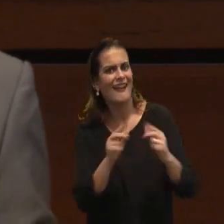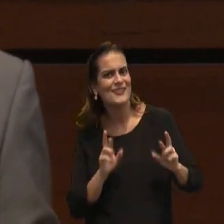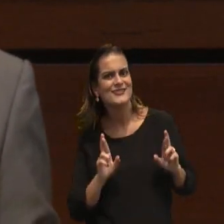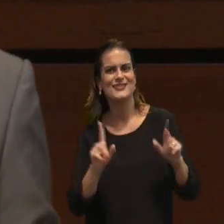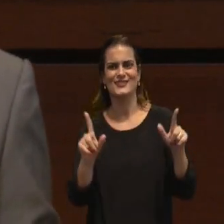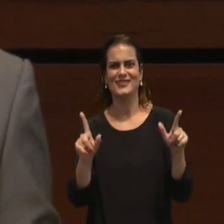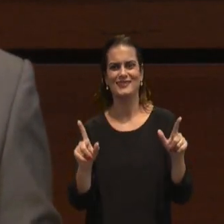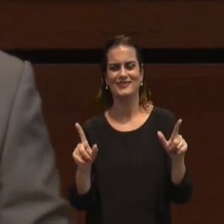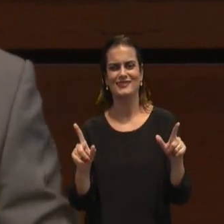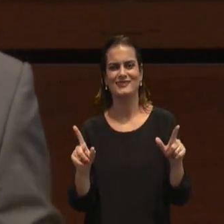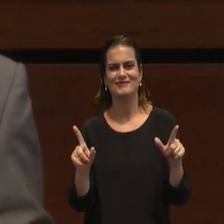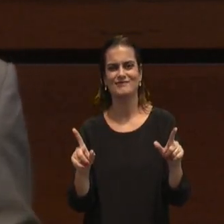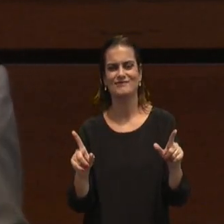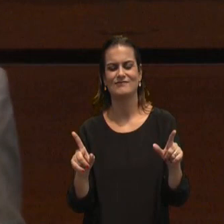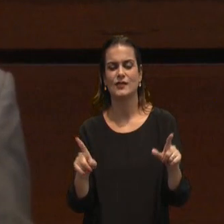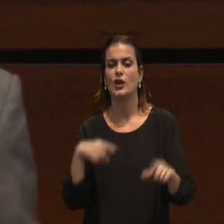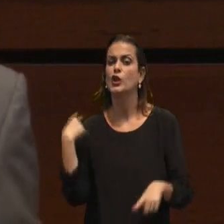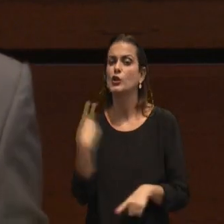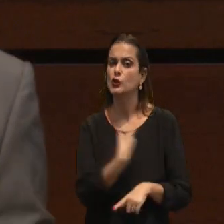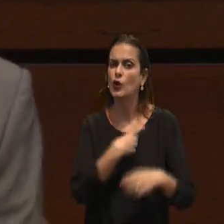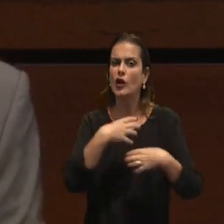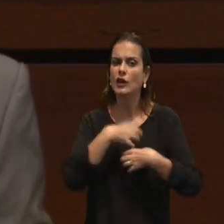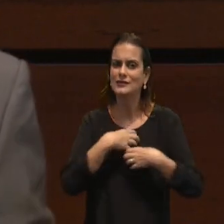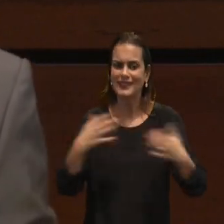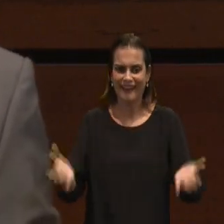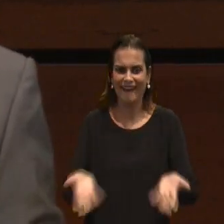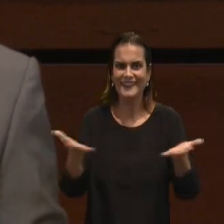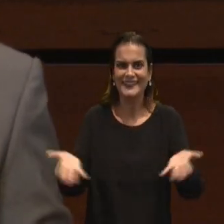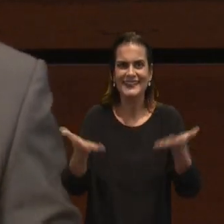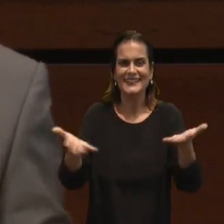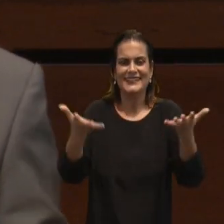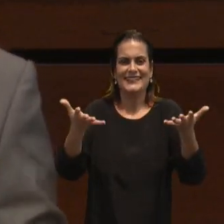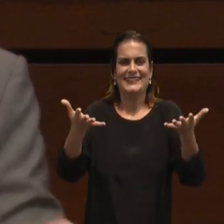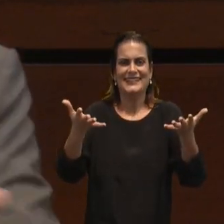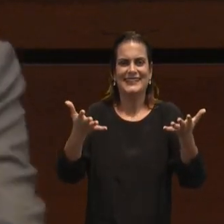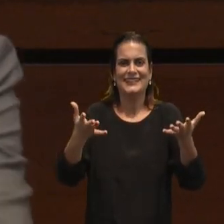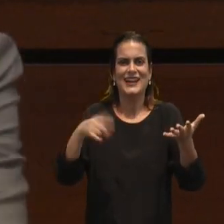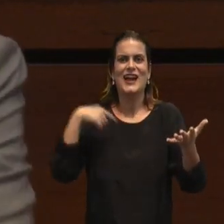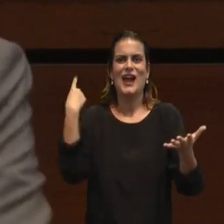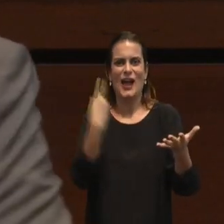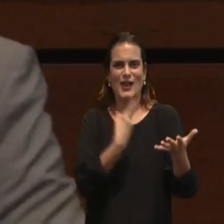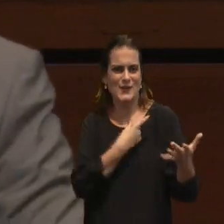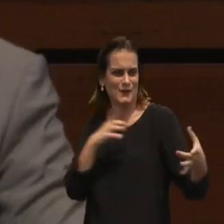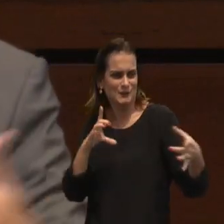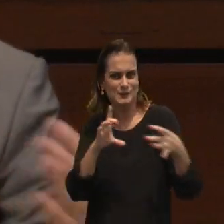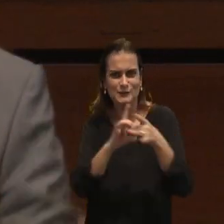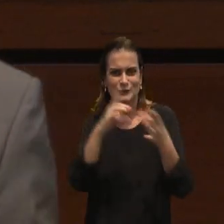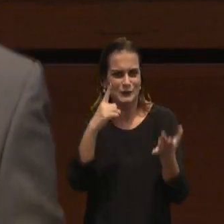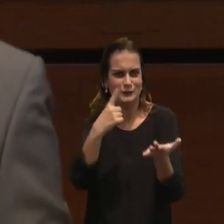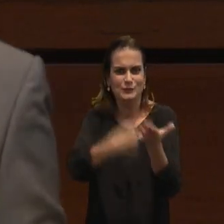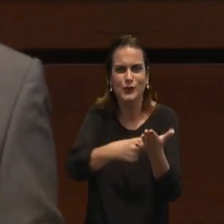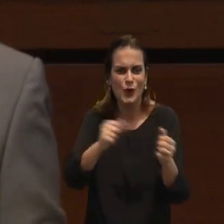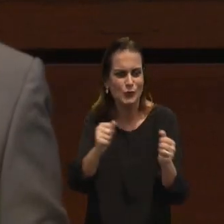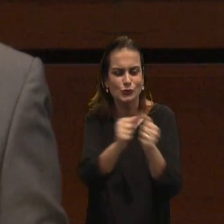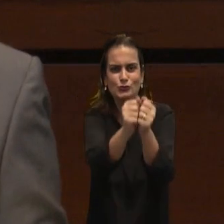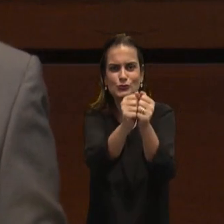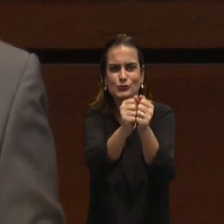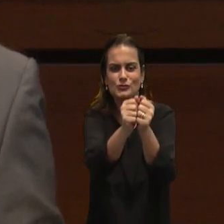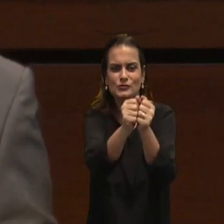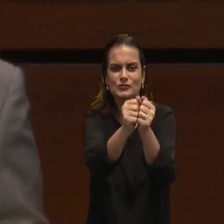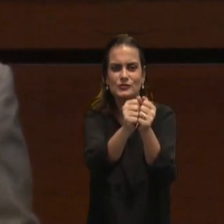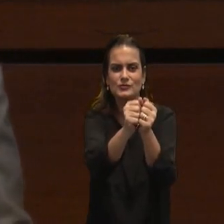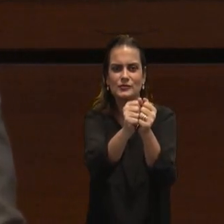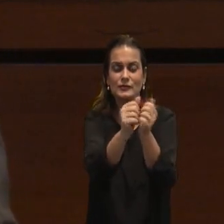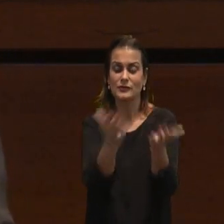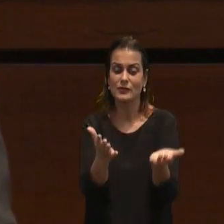contrário. Nós nos sentimos estimulados a estar um com o outro, a estarmos juntos.